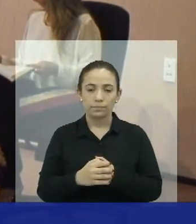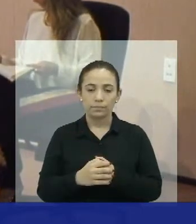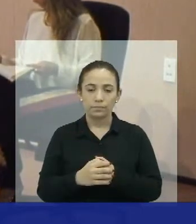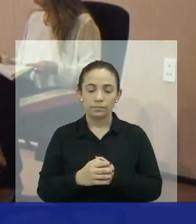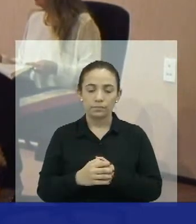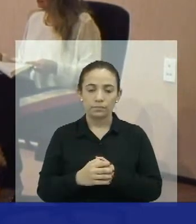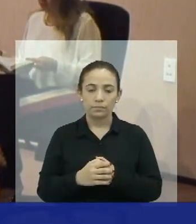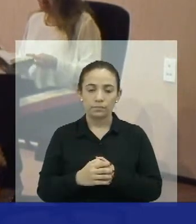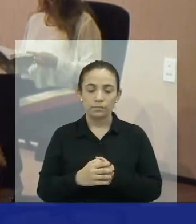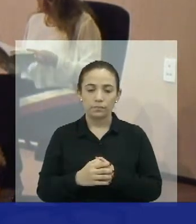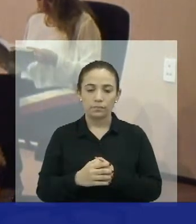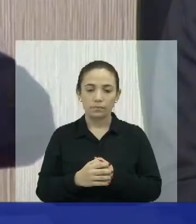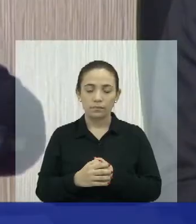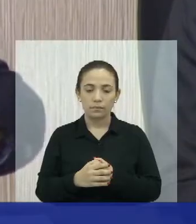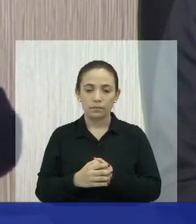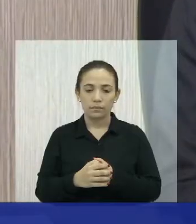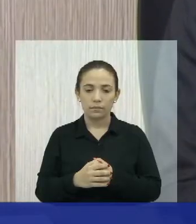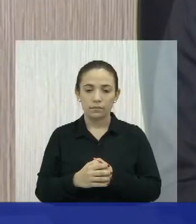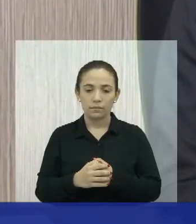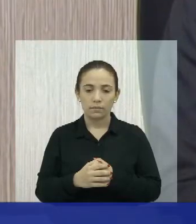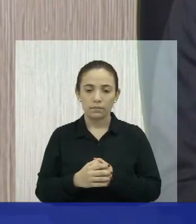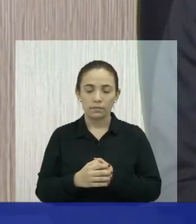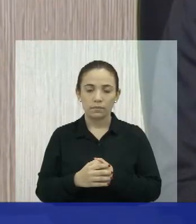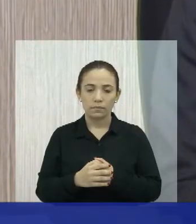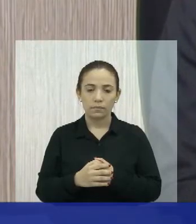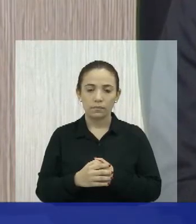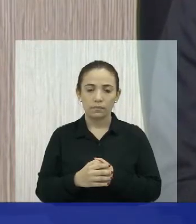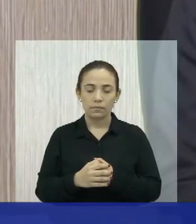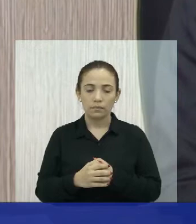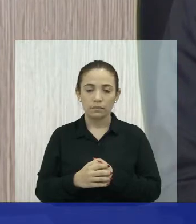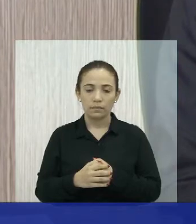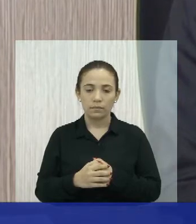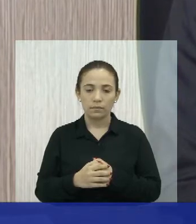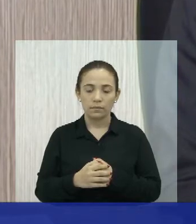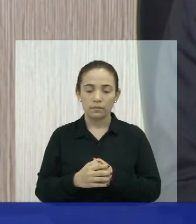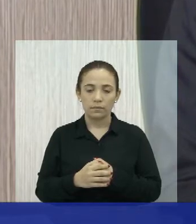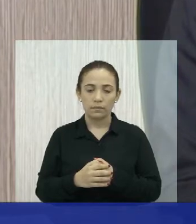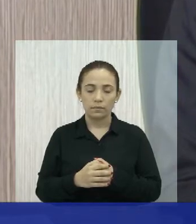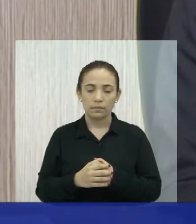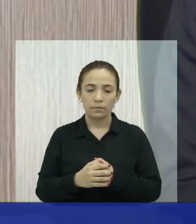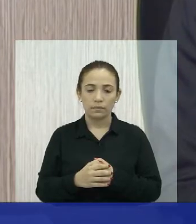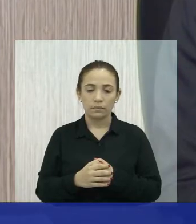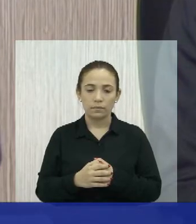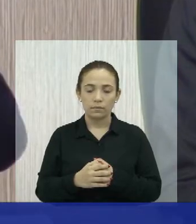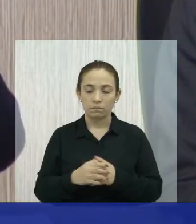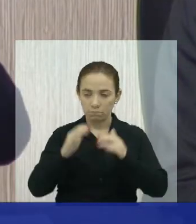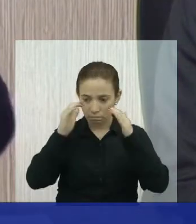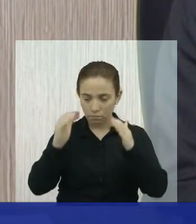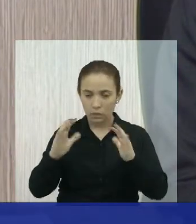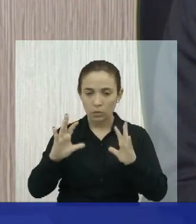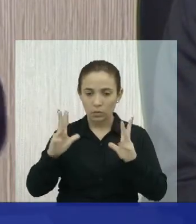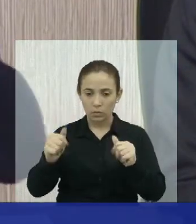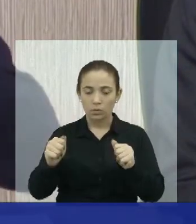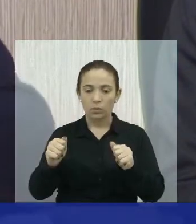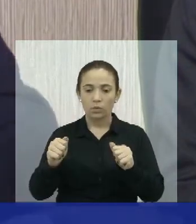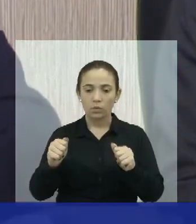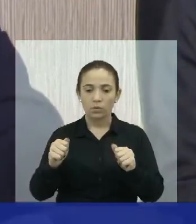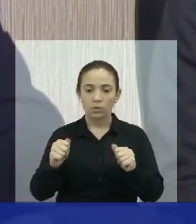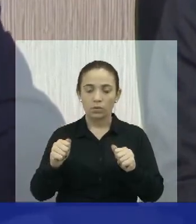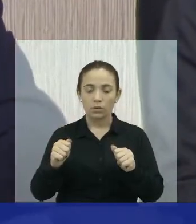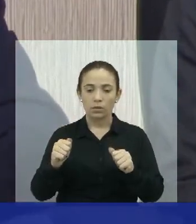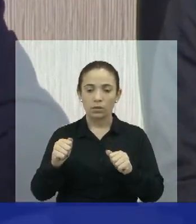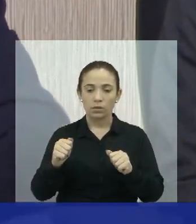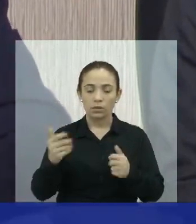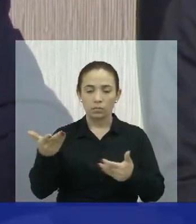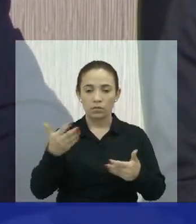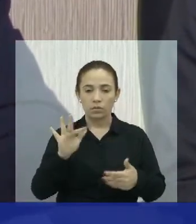Pode ser. Bom, então aqui os oradores aqui concordaram, vamos aqui atender o demanda, vamos ouvir o senhor